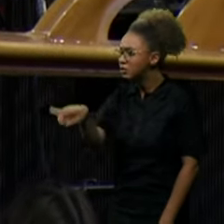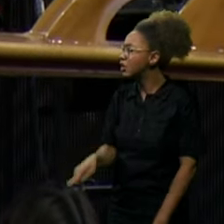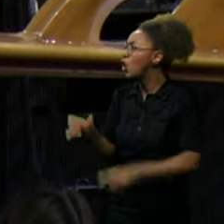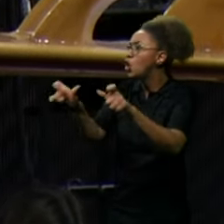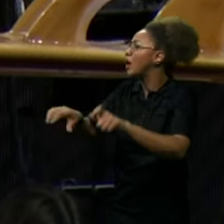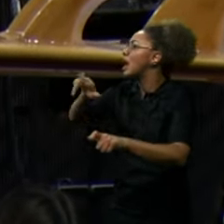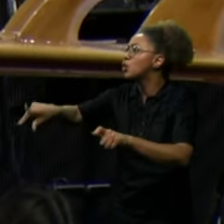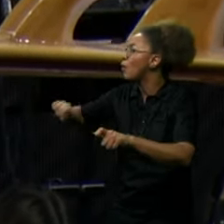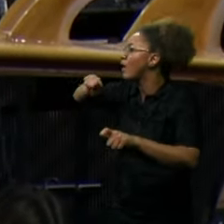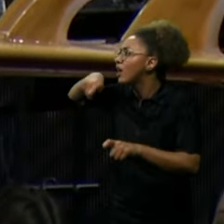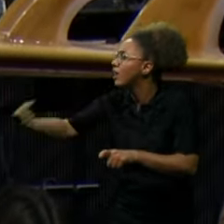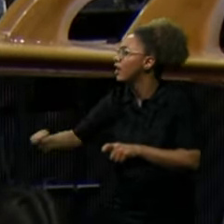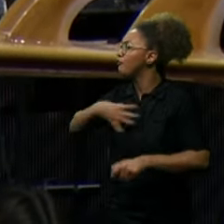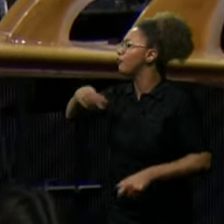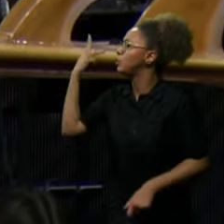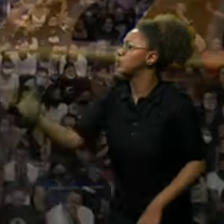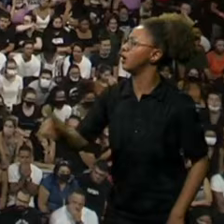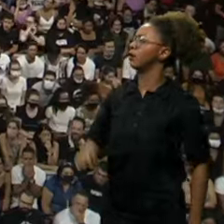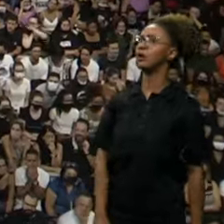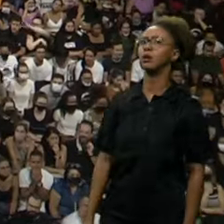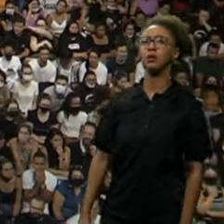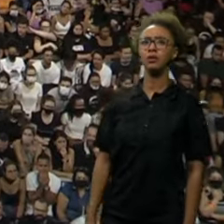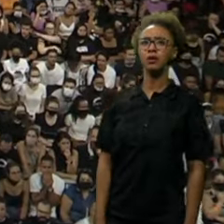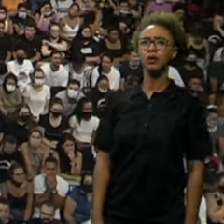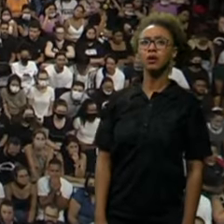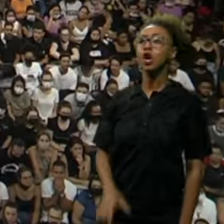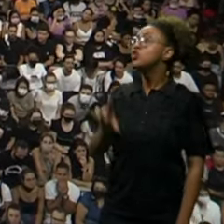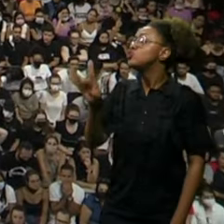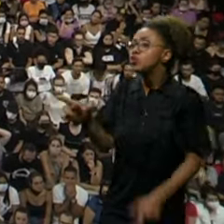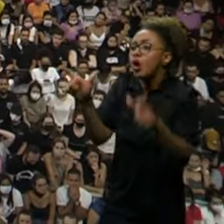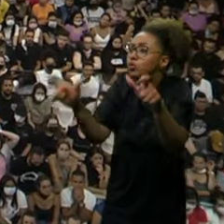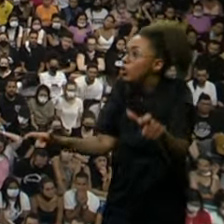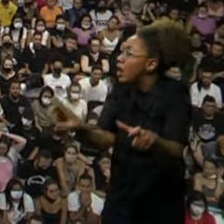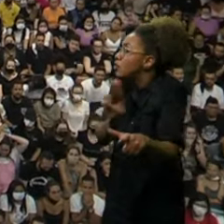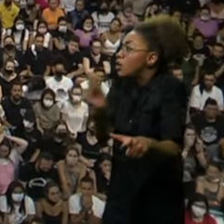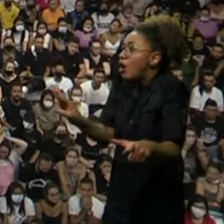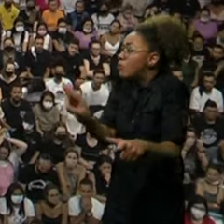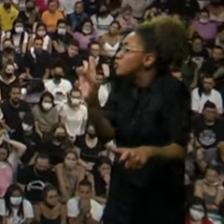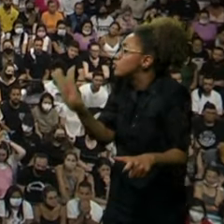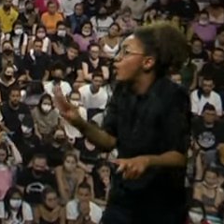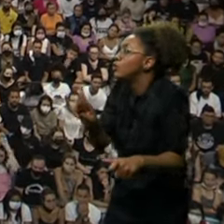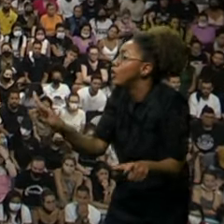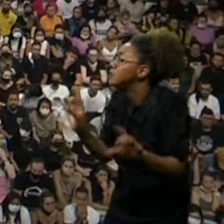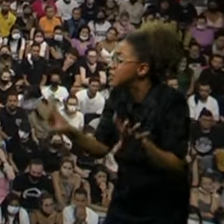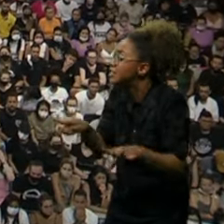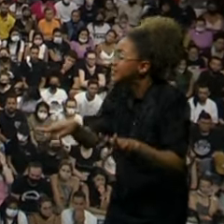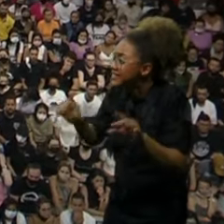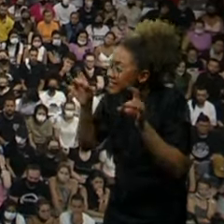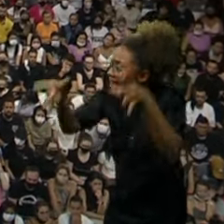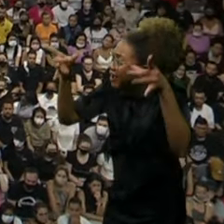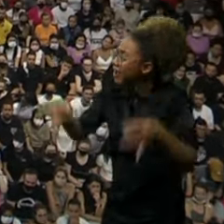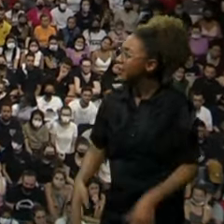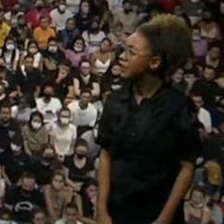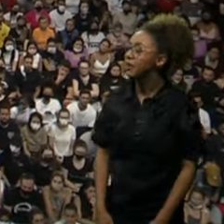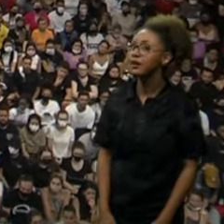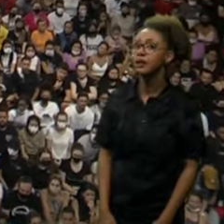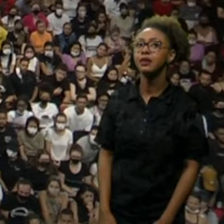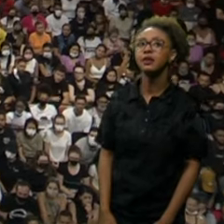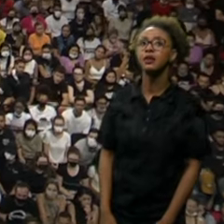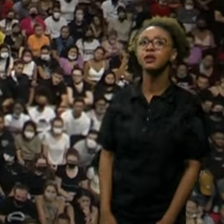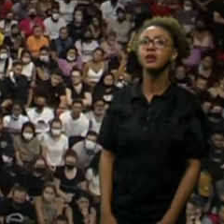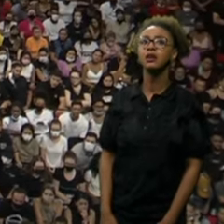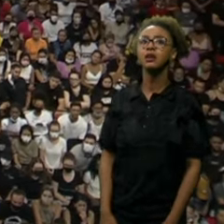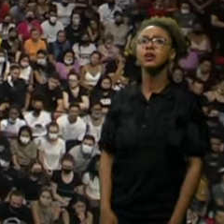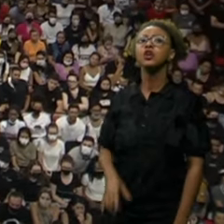representa seu filho é apenas um nome karatê saia daí ele viu o